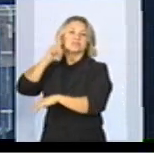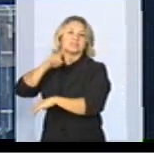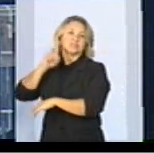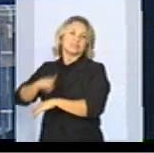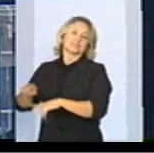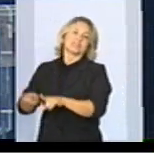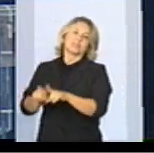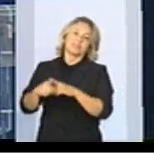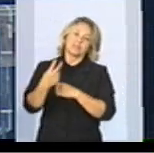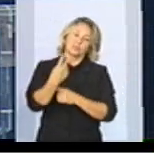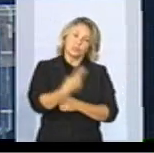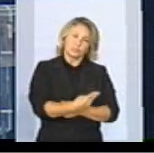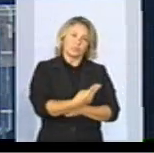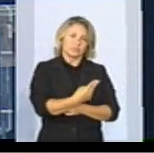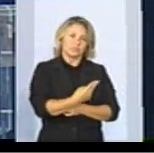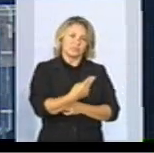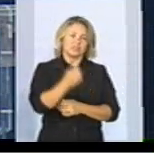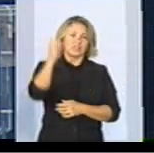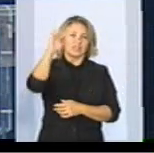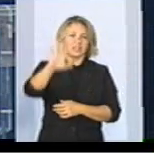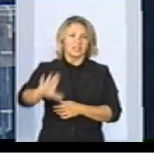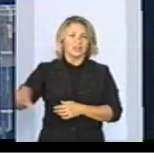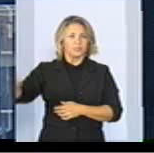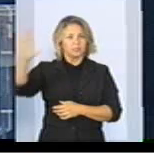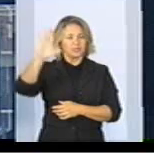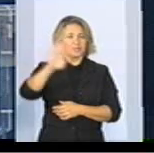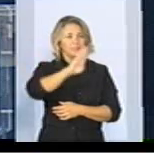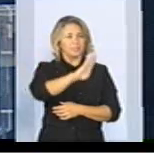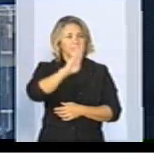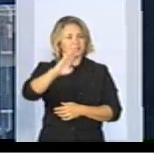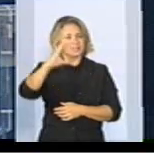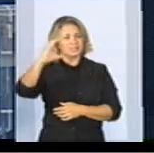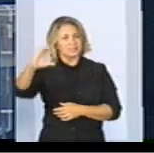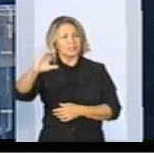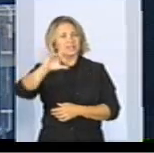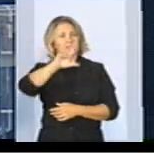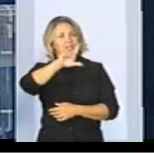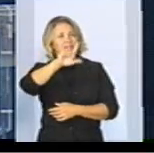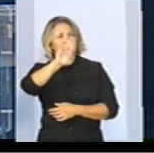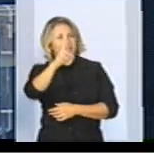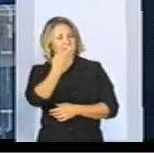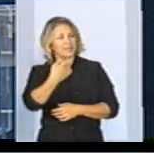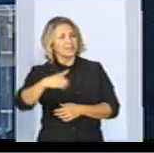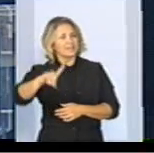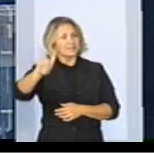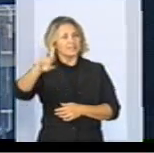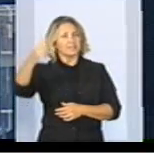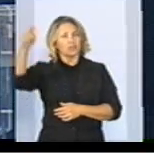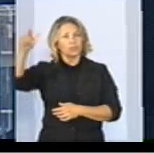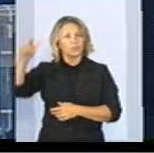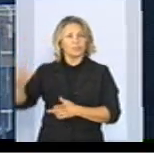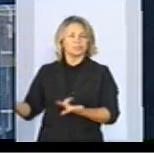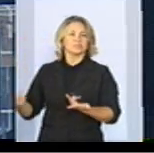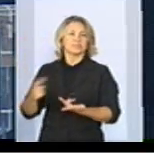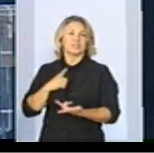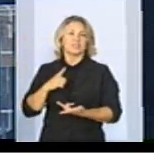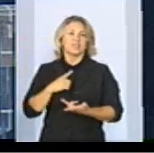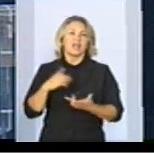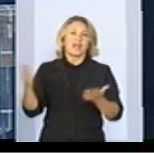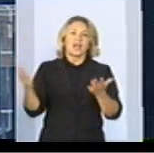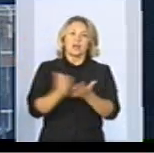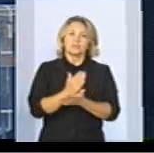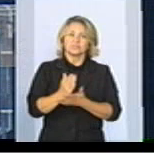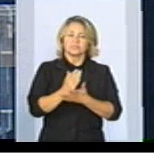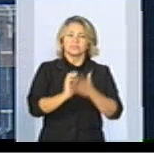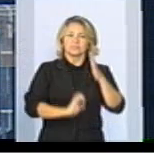empresas europeias, no caso a BBC, HD e a Eurochannel. Ou seja, 97,5% dos canais estrangeiros são de um único país.